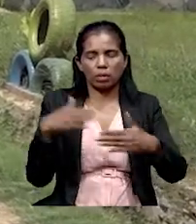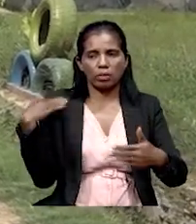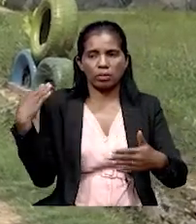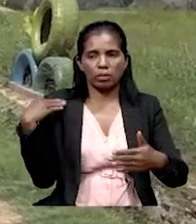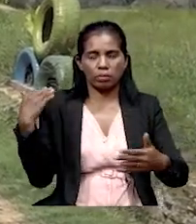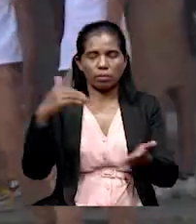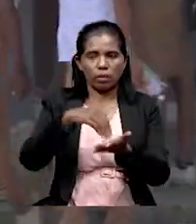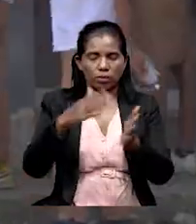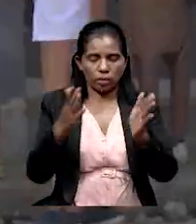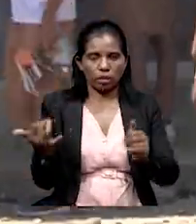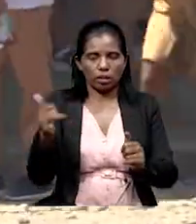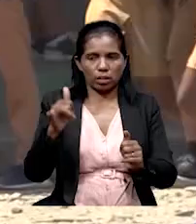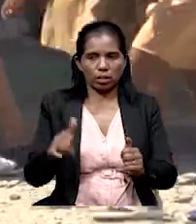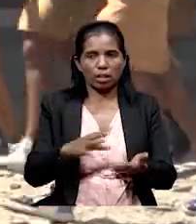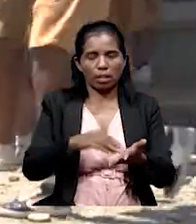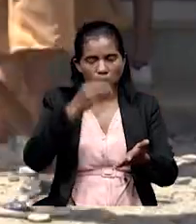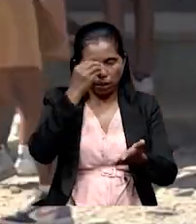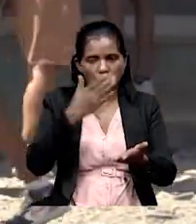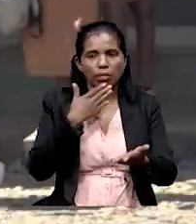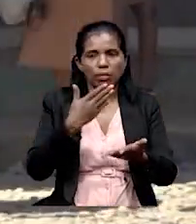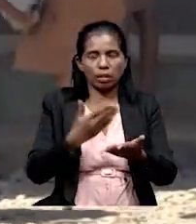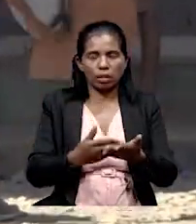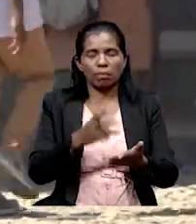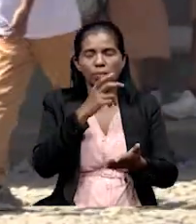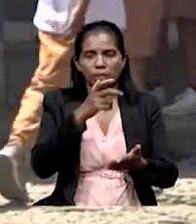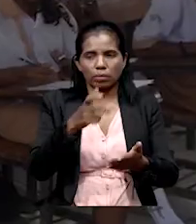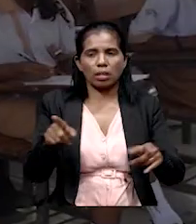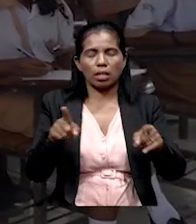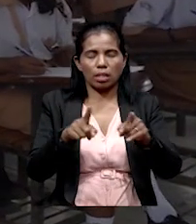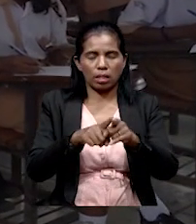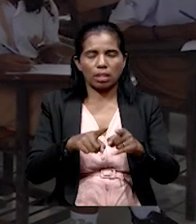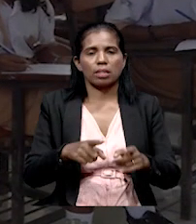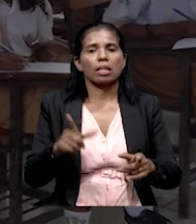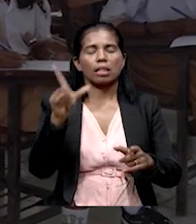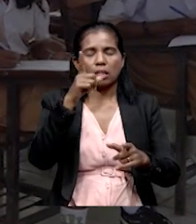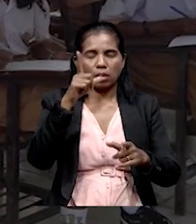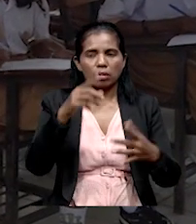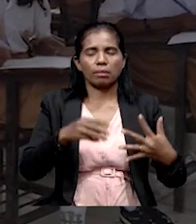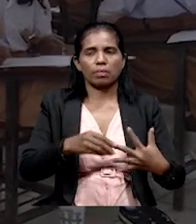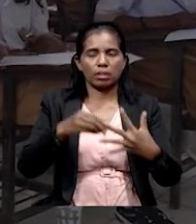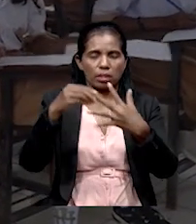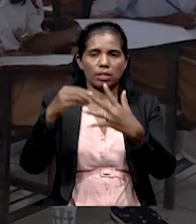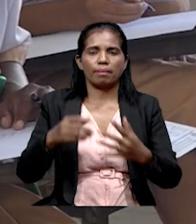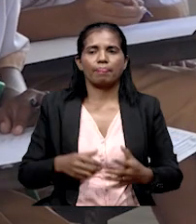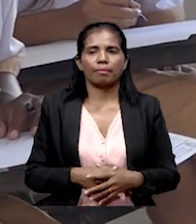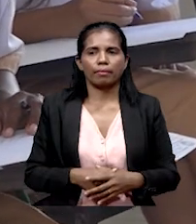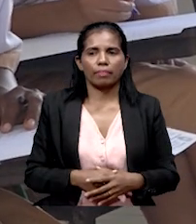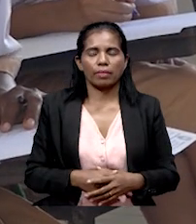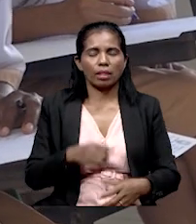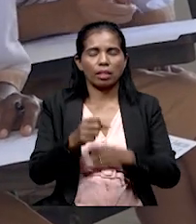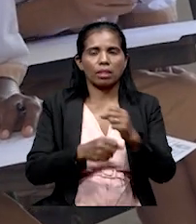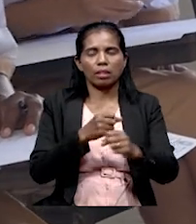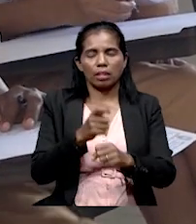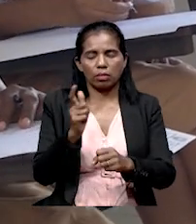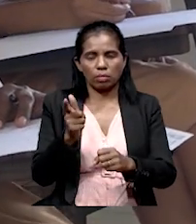no estudante Sira, aprende de acletar liam português no dar liam oficial. Deputado ne observa, tinando anulo